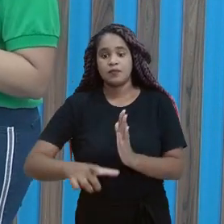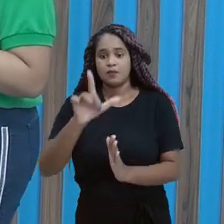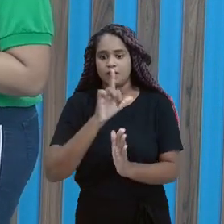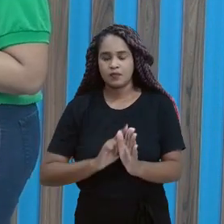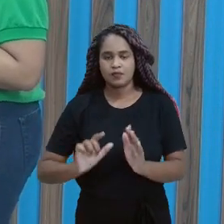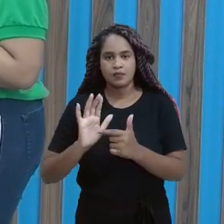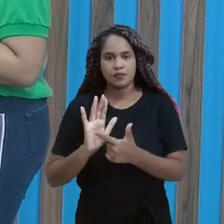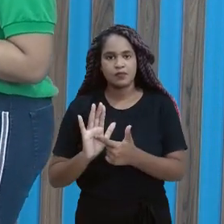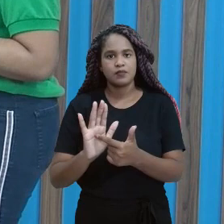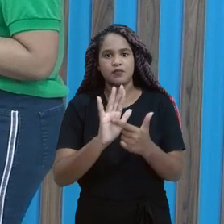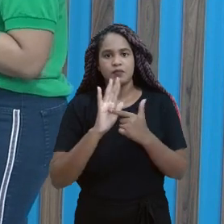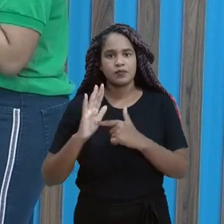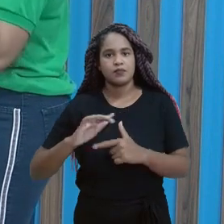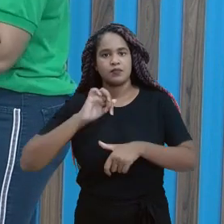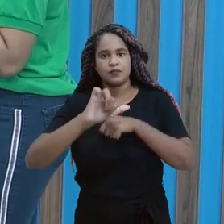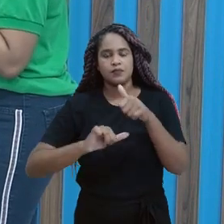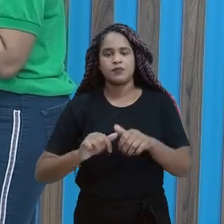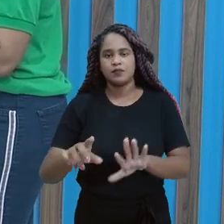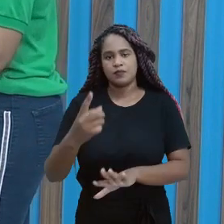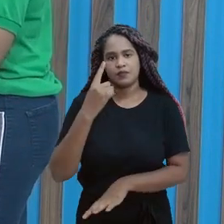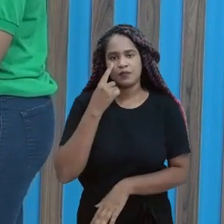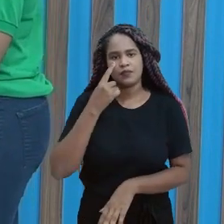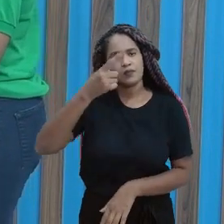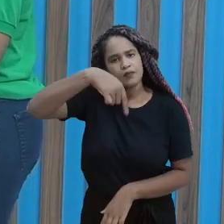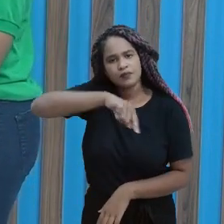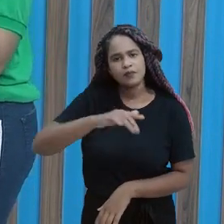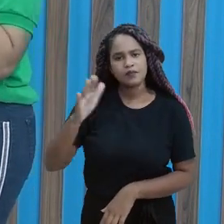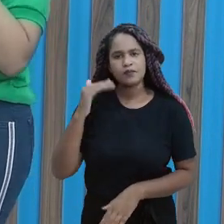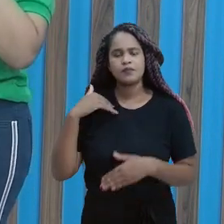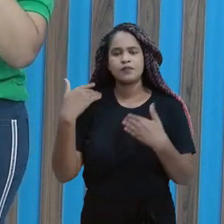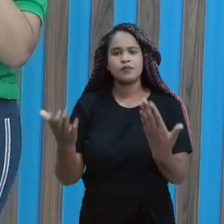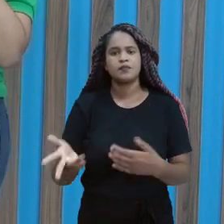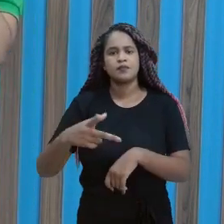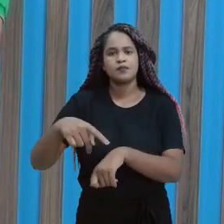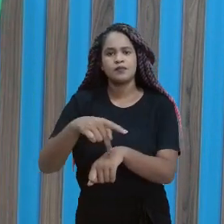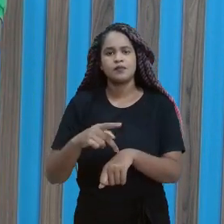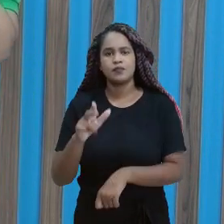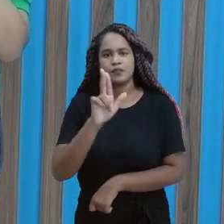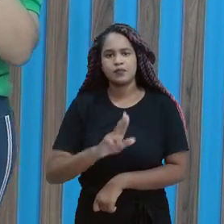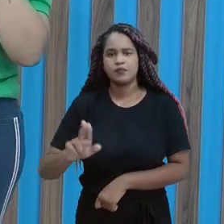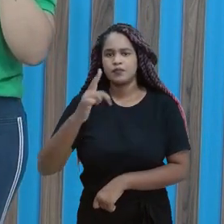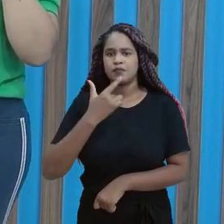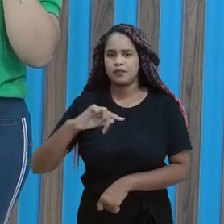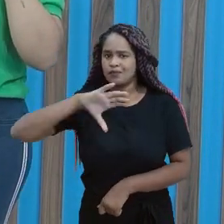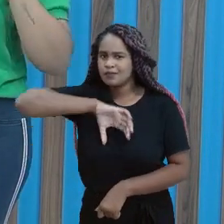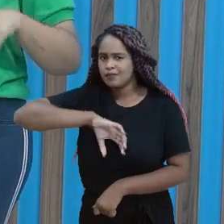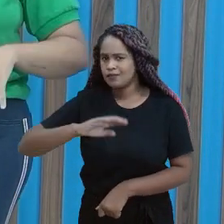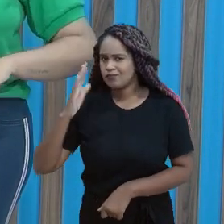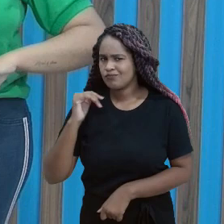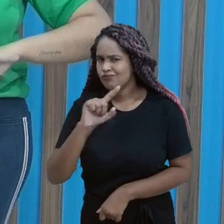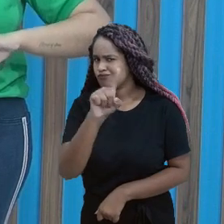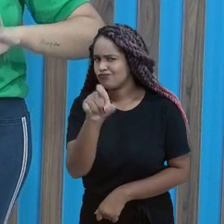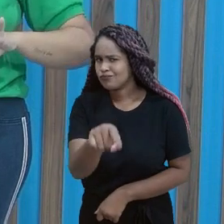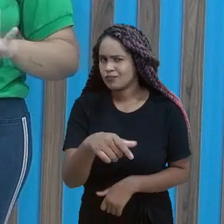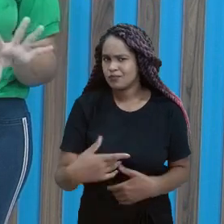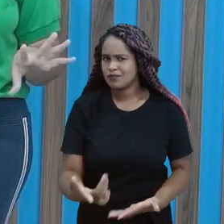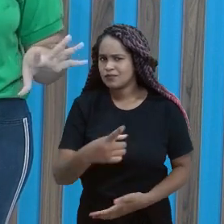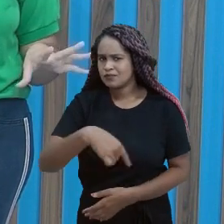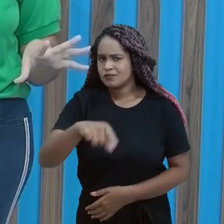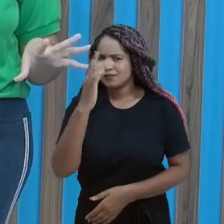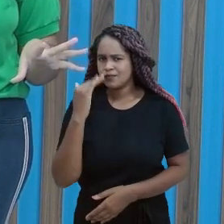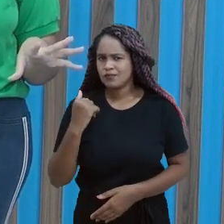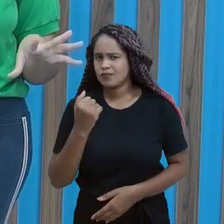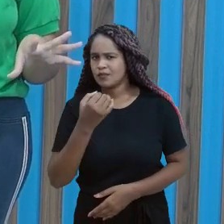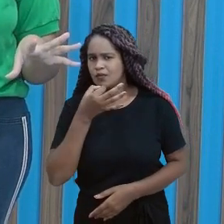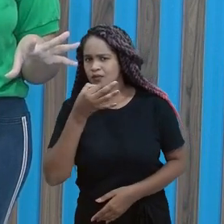novo acordo ortográfico, vocês sabem quais são os países que falam português? Será que vocês saberiam